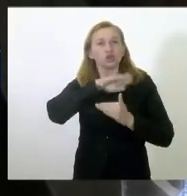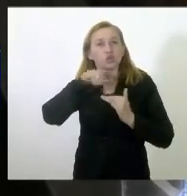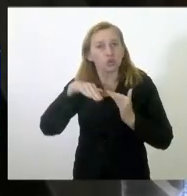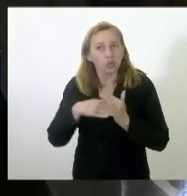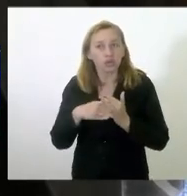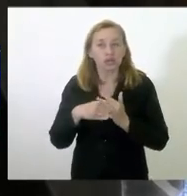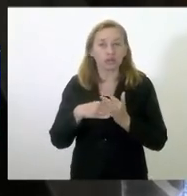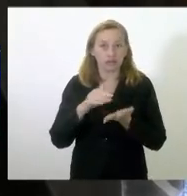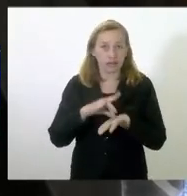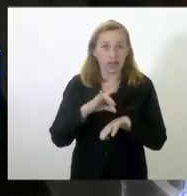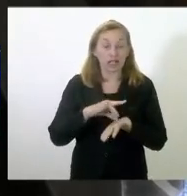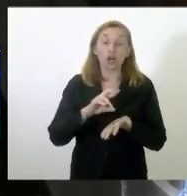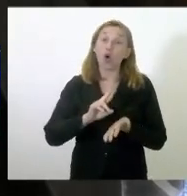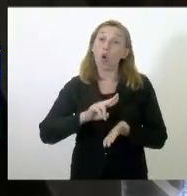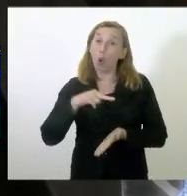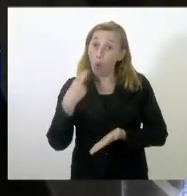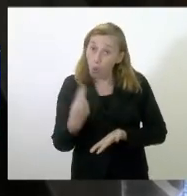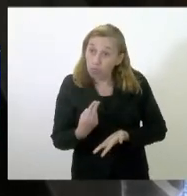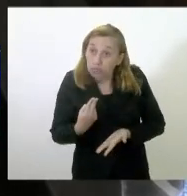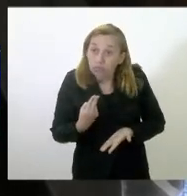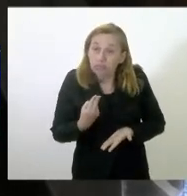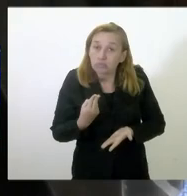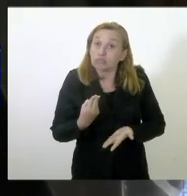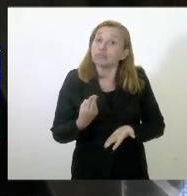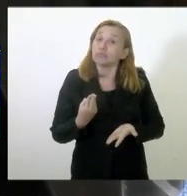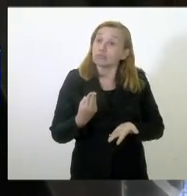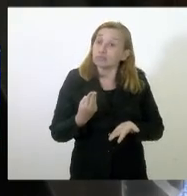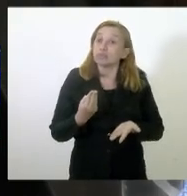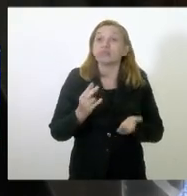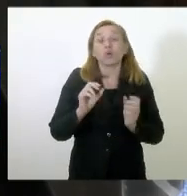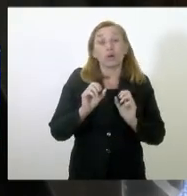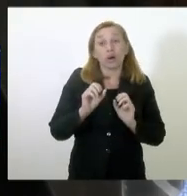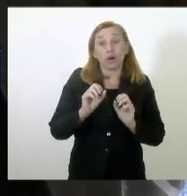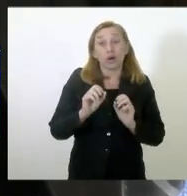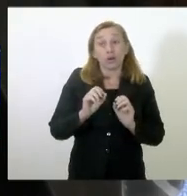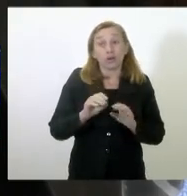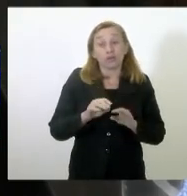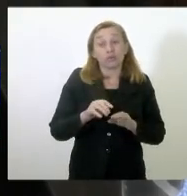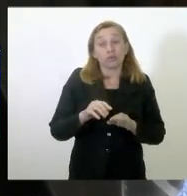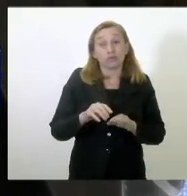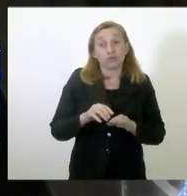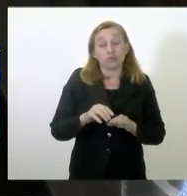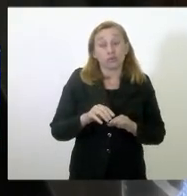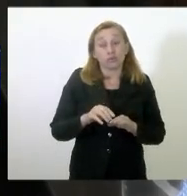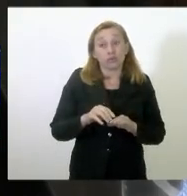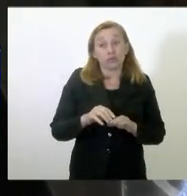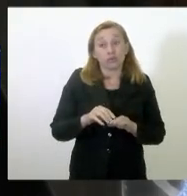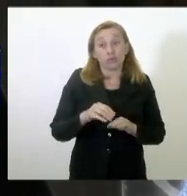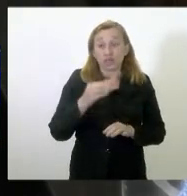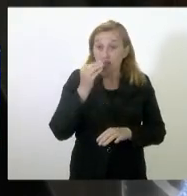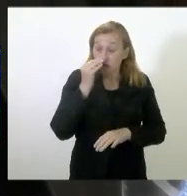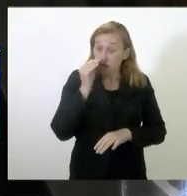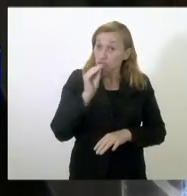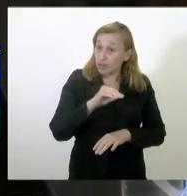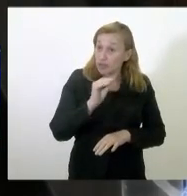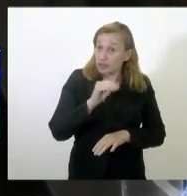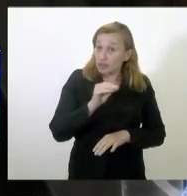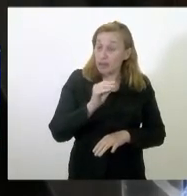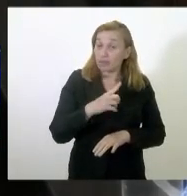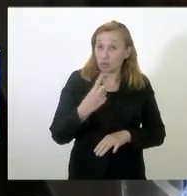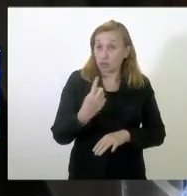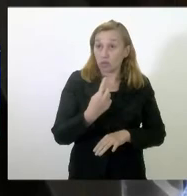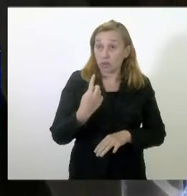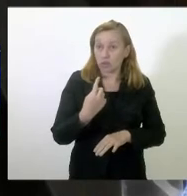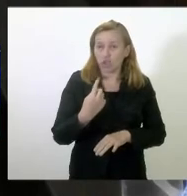ou a gente corre o risco de ficar submetido a vedações que vão inviabilizar o funcionamento, não é só da máquina estadual, não,